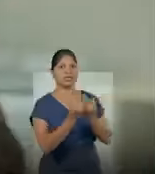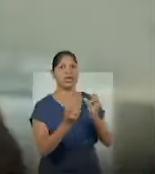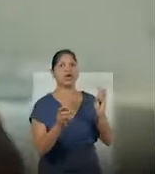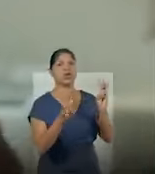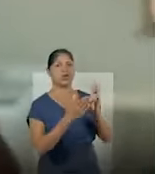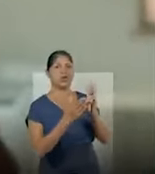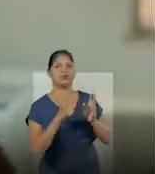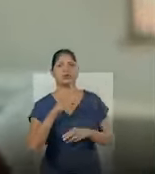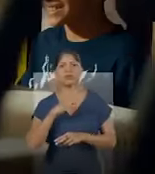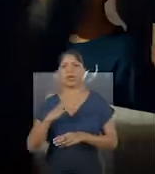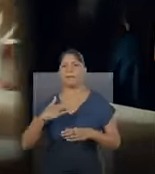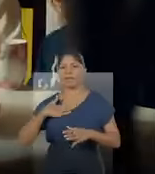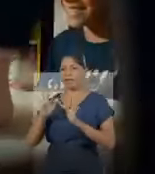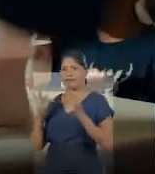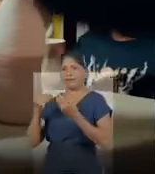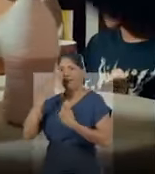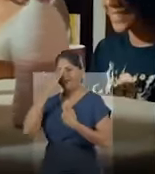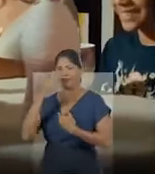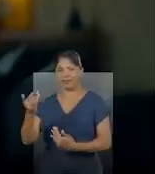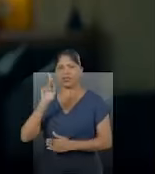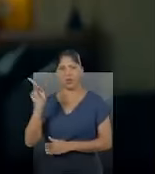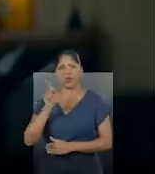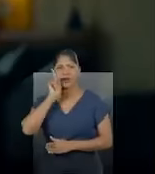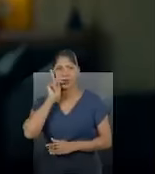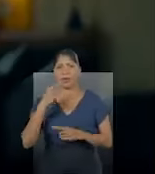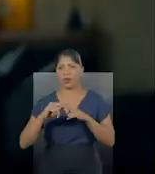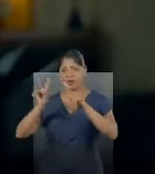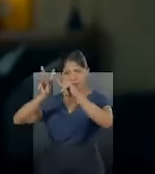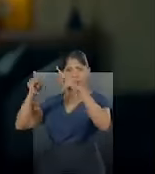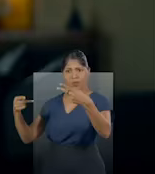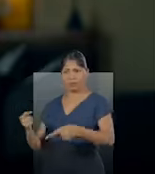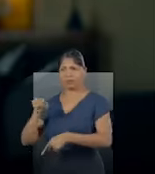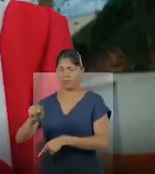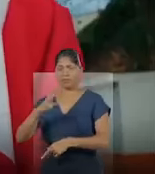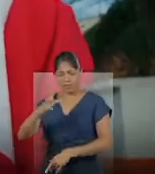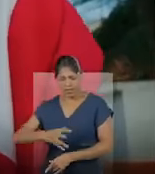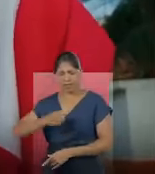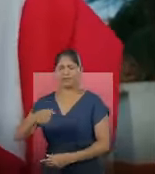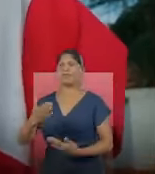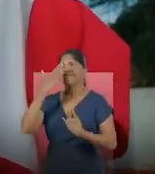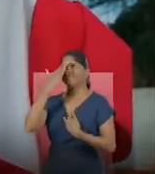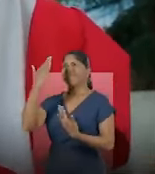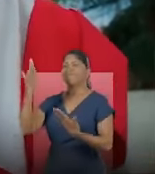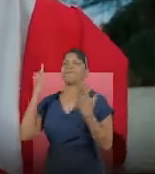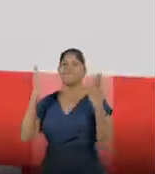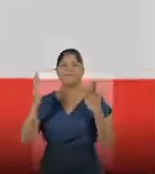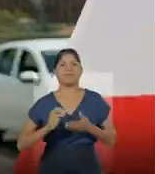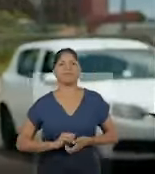minha família somos gratos ao governador Helder Barbalho pelo hospital de campanha que me trouxe de volta, graças a